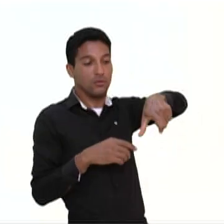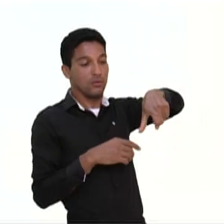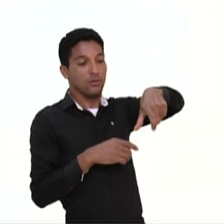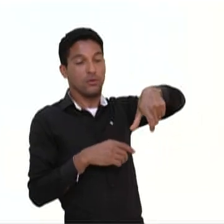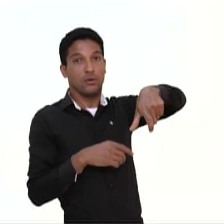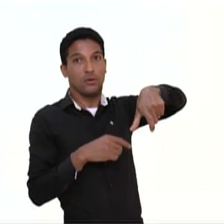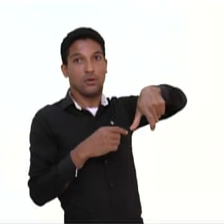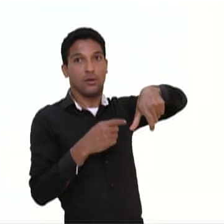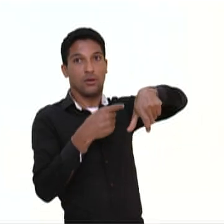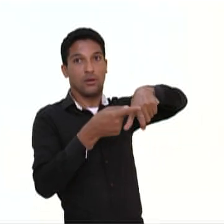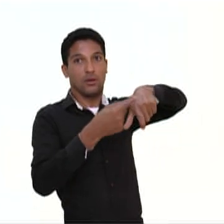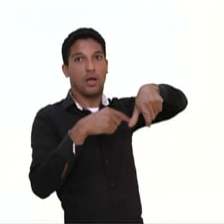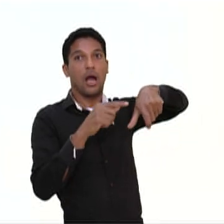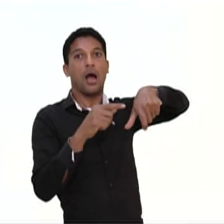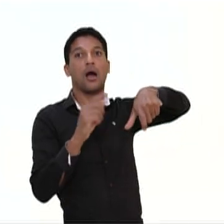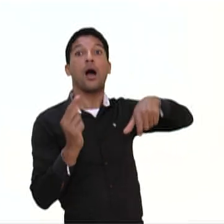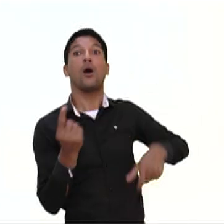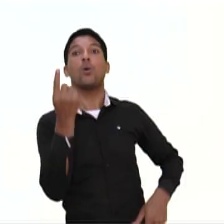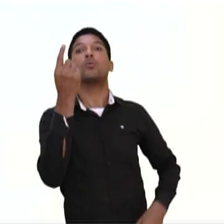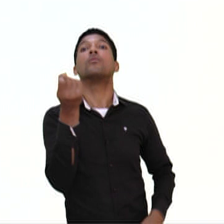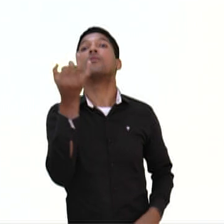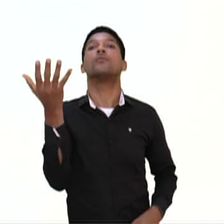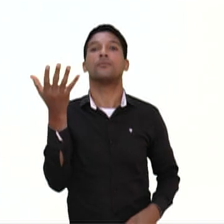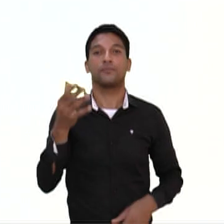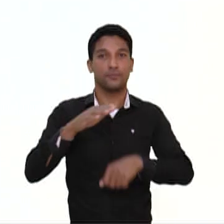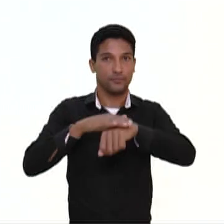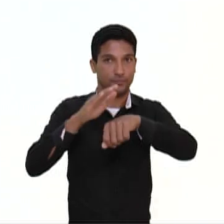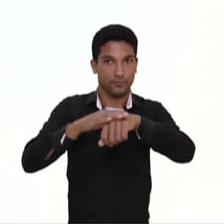nós voltamos com a resolução.